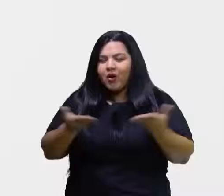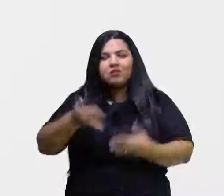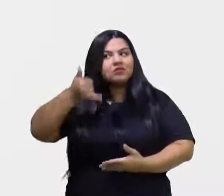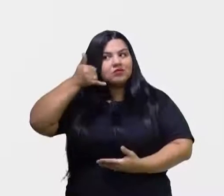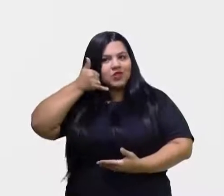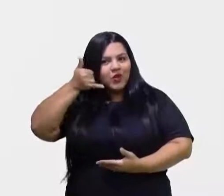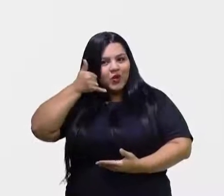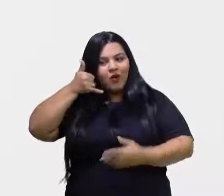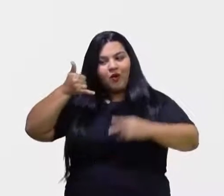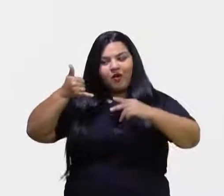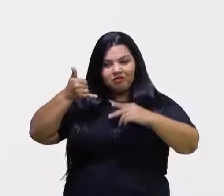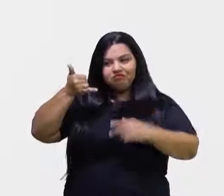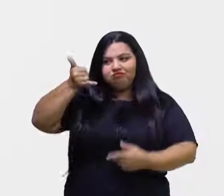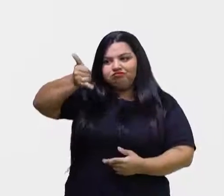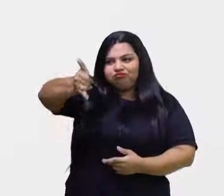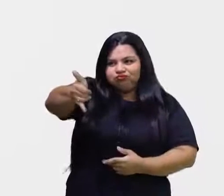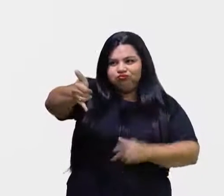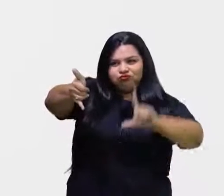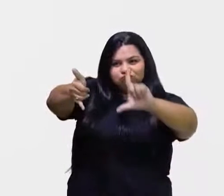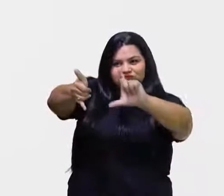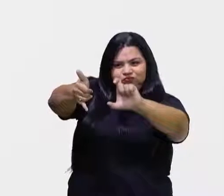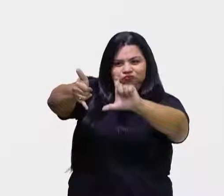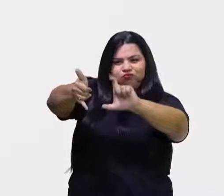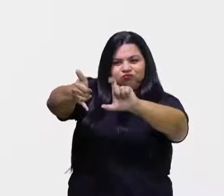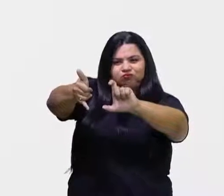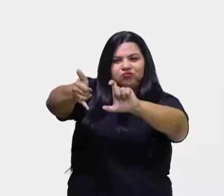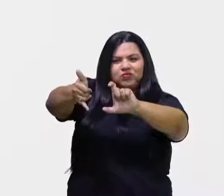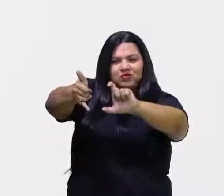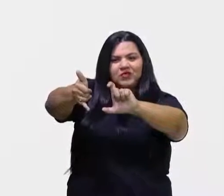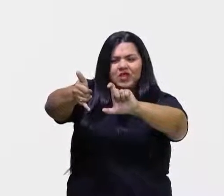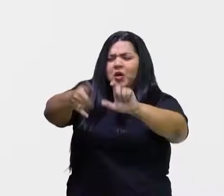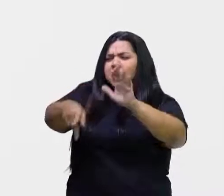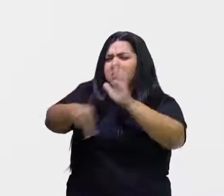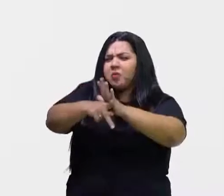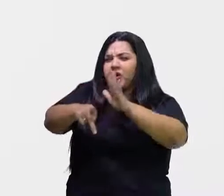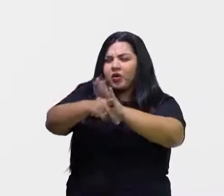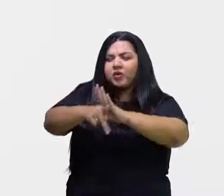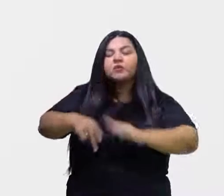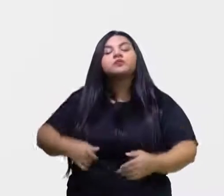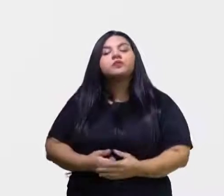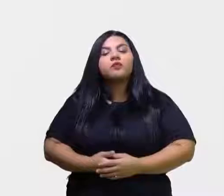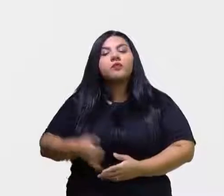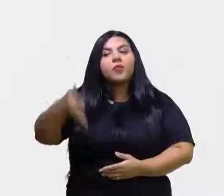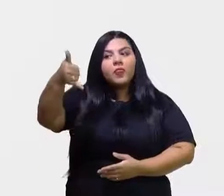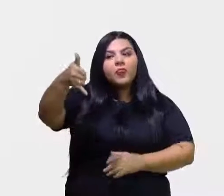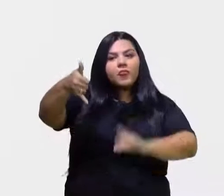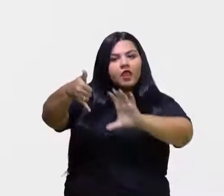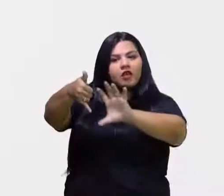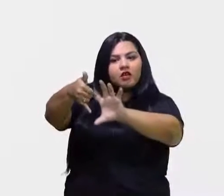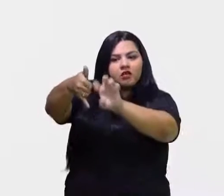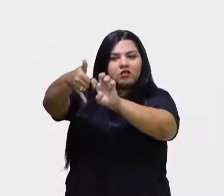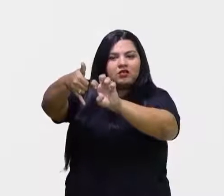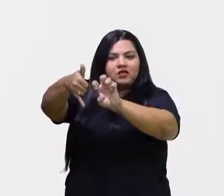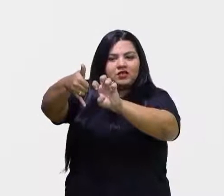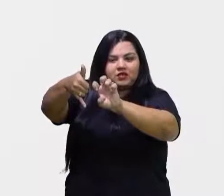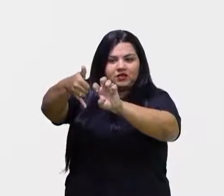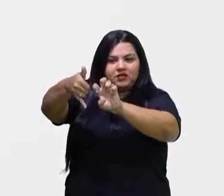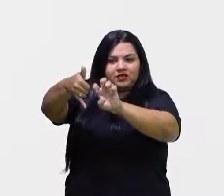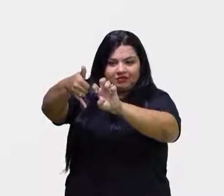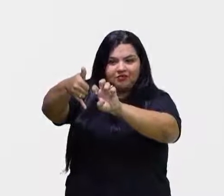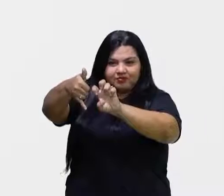celular, leia aí a câmera, tem alguns celulares que com a própria câmera do seu aparelho, você consegue